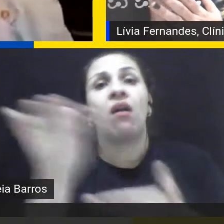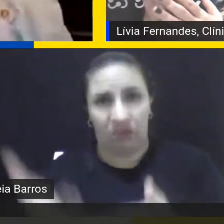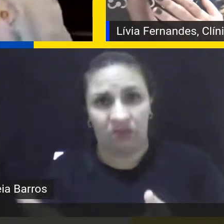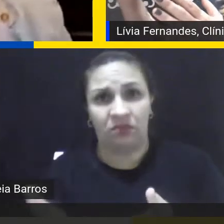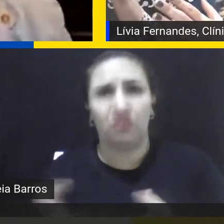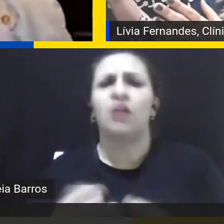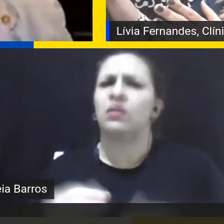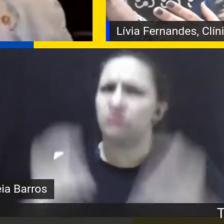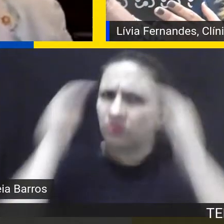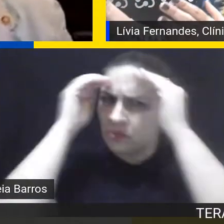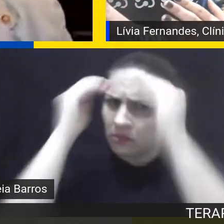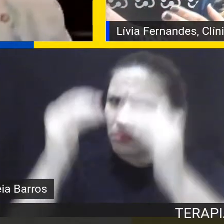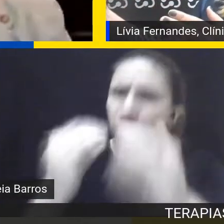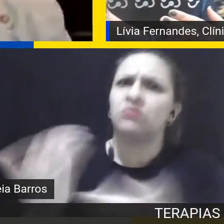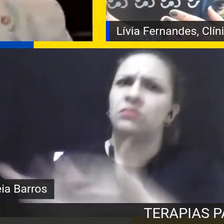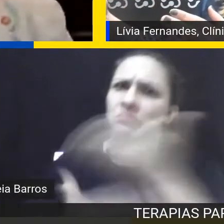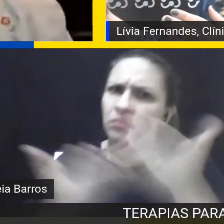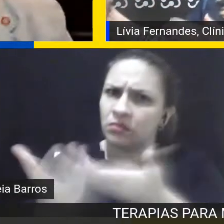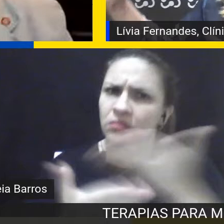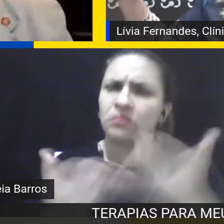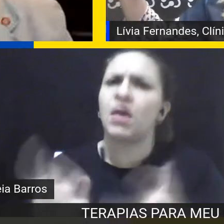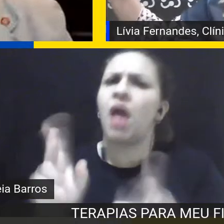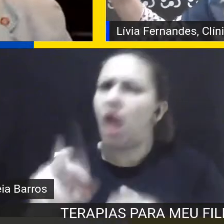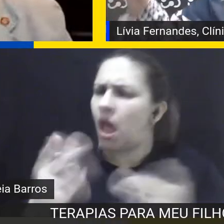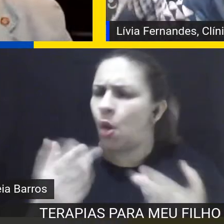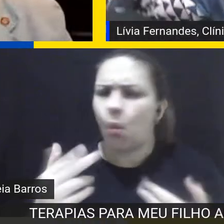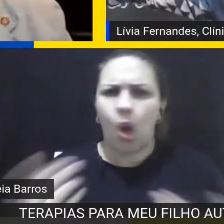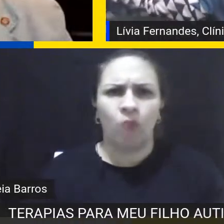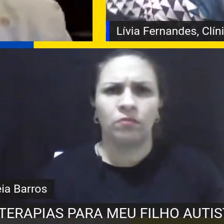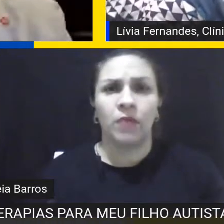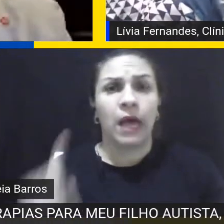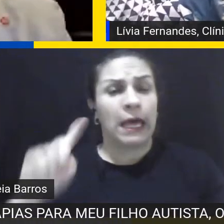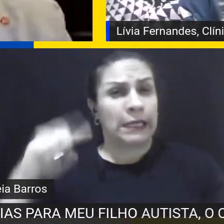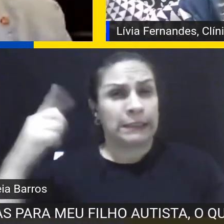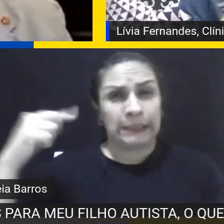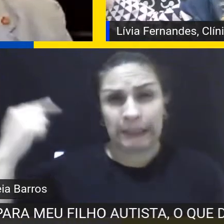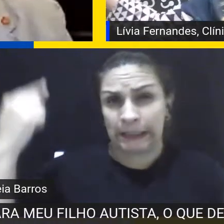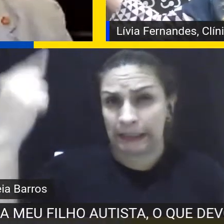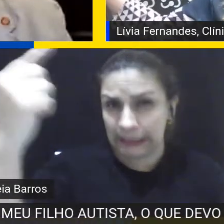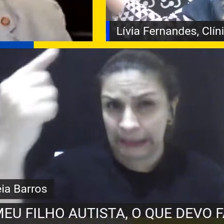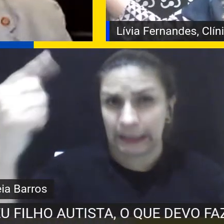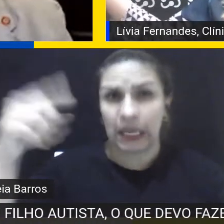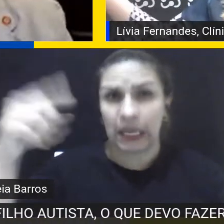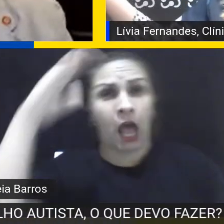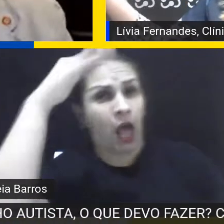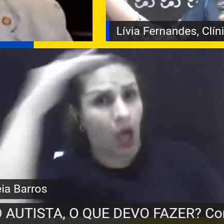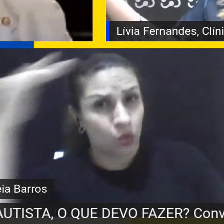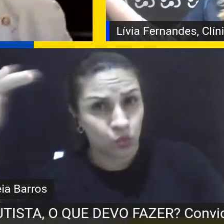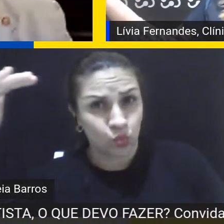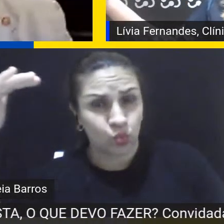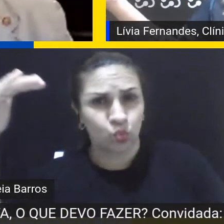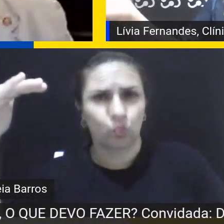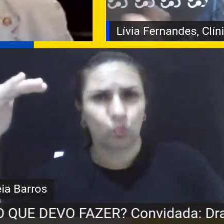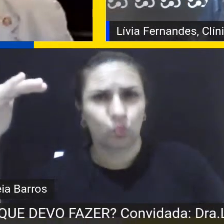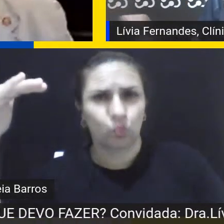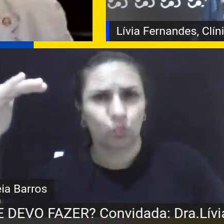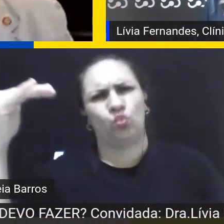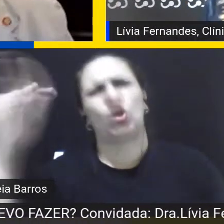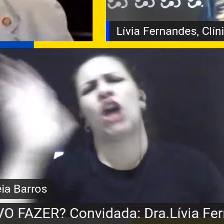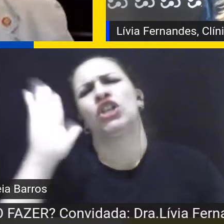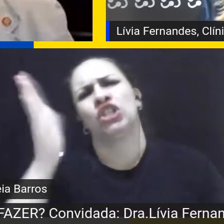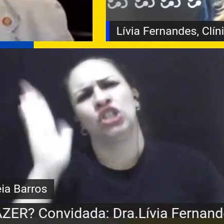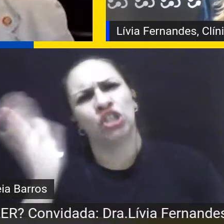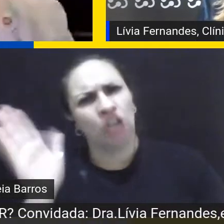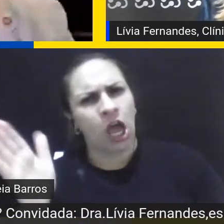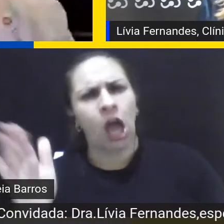ter um processo terapêutico também aí. E lá na vida adulta também, muitos deles